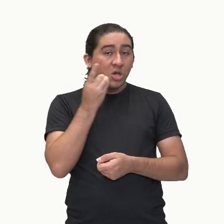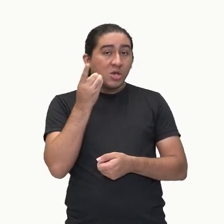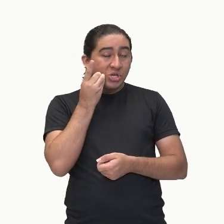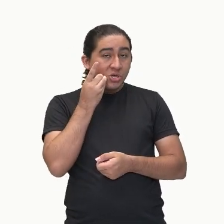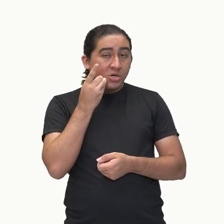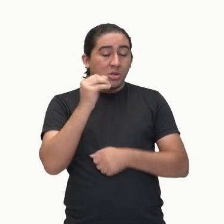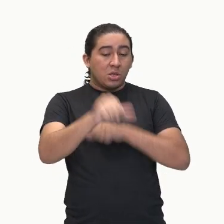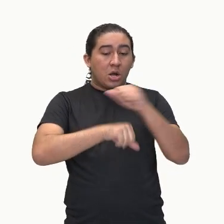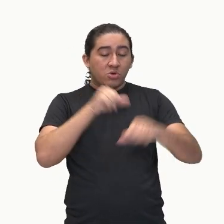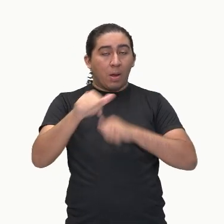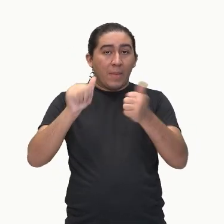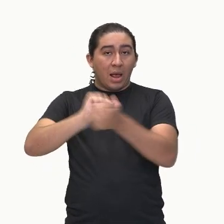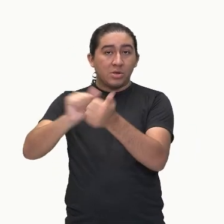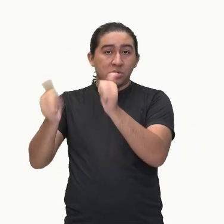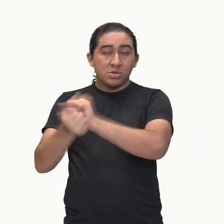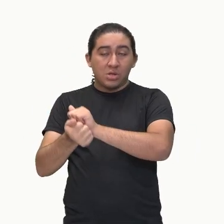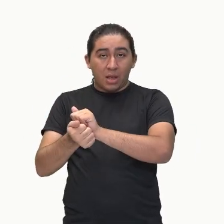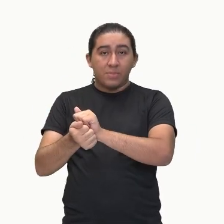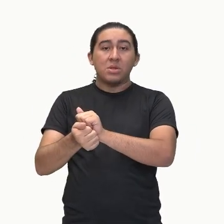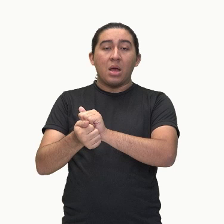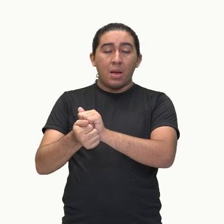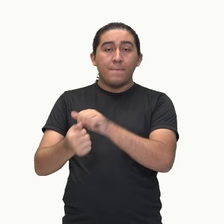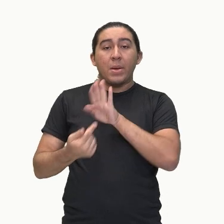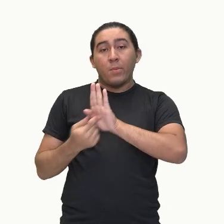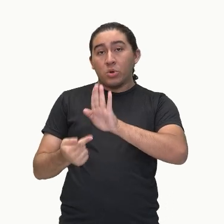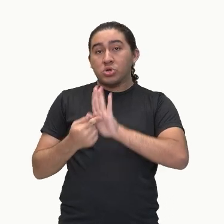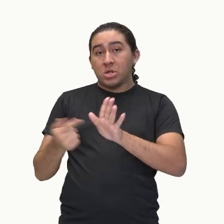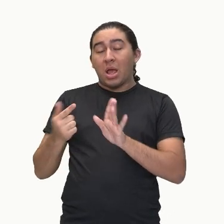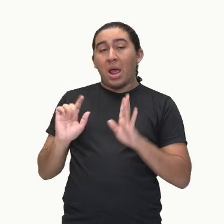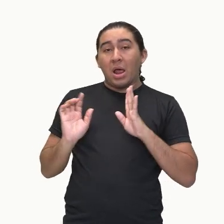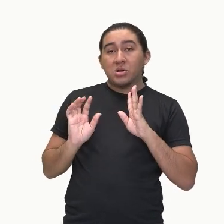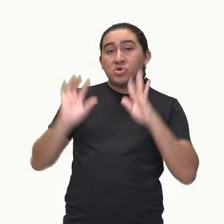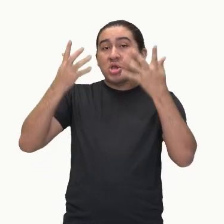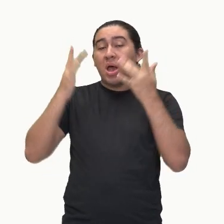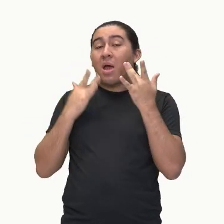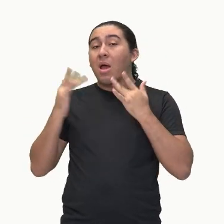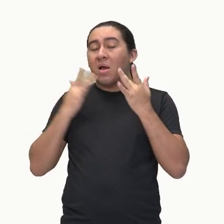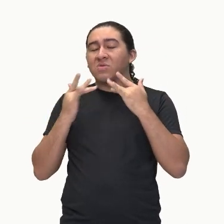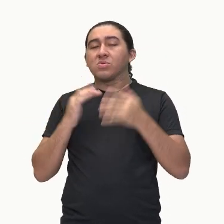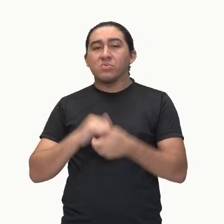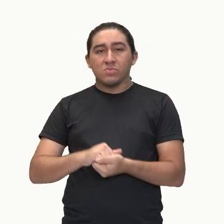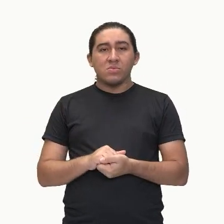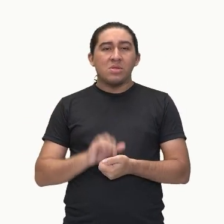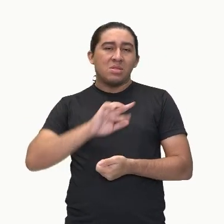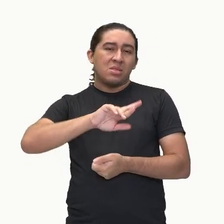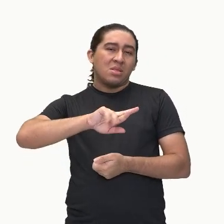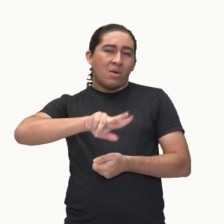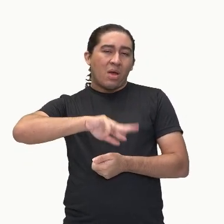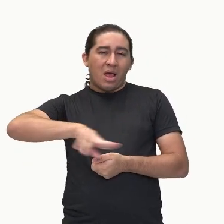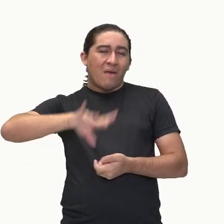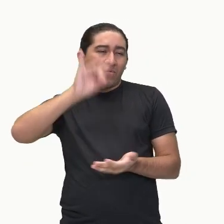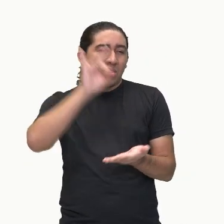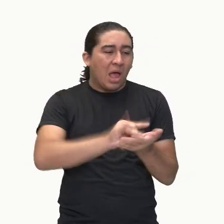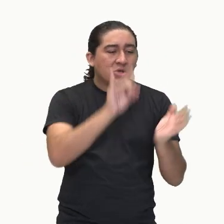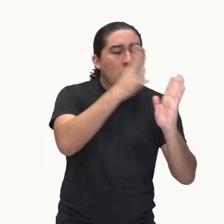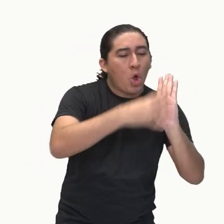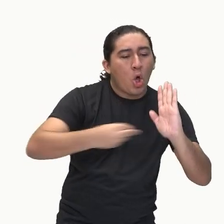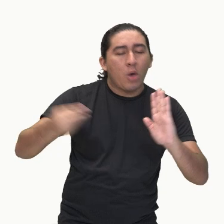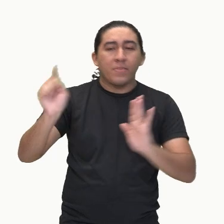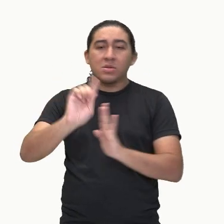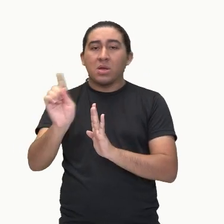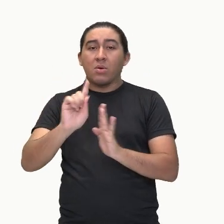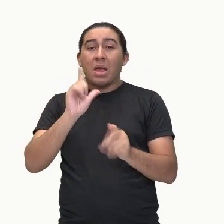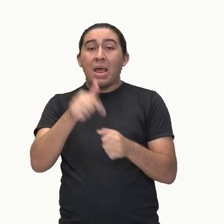artística. Então, não necessariamente vai ser dentro de um ônibus com cadeira, mas trazendo a